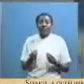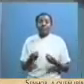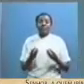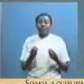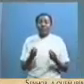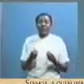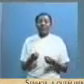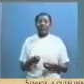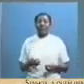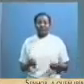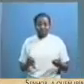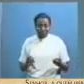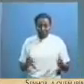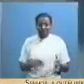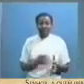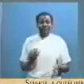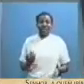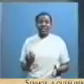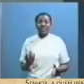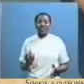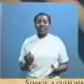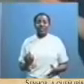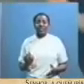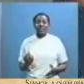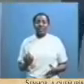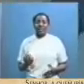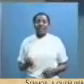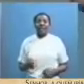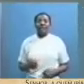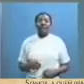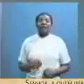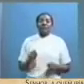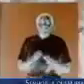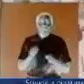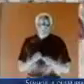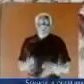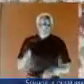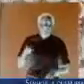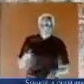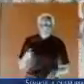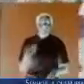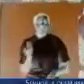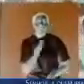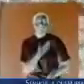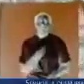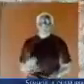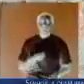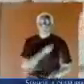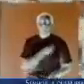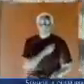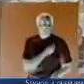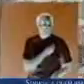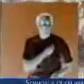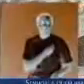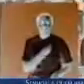certeza. Não interessa o que você foi. Não interessa o seu passado. Não interessa os seus erros. Você é